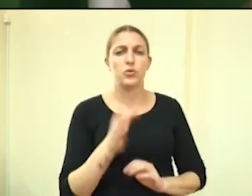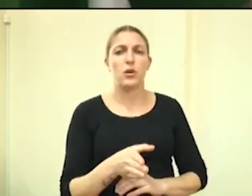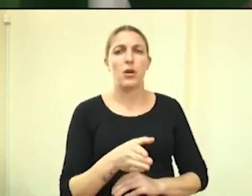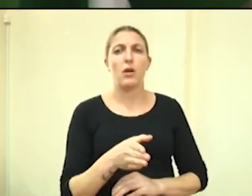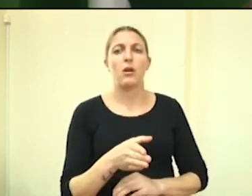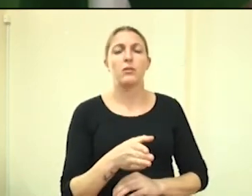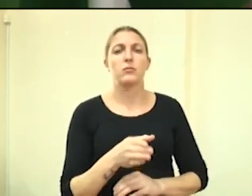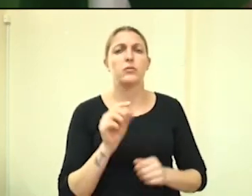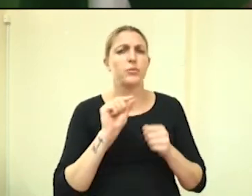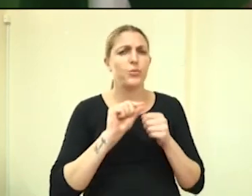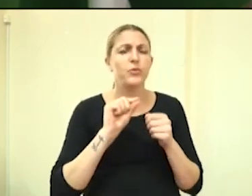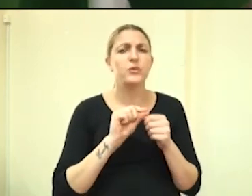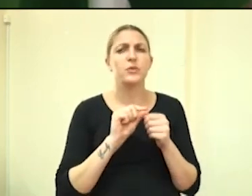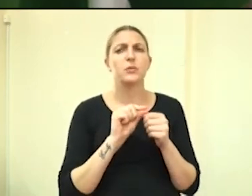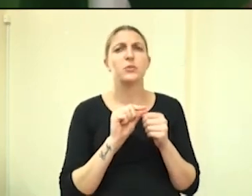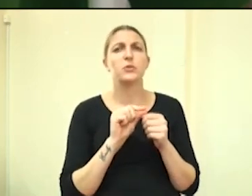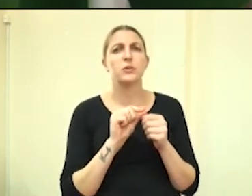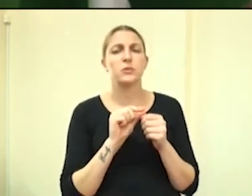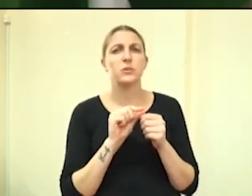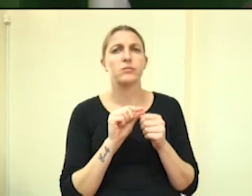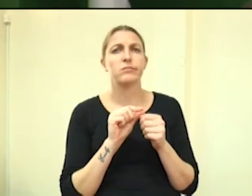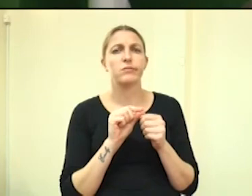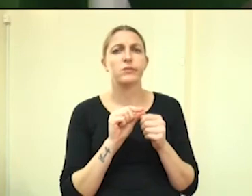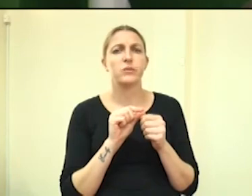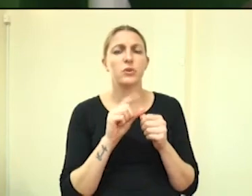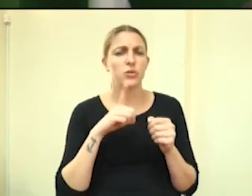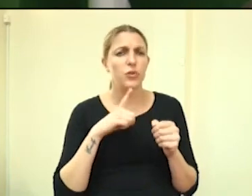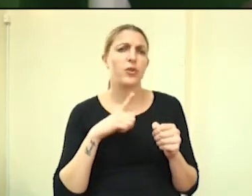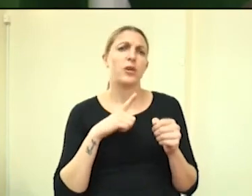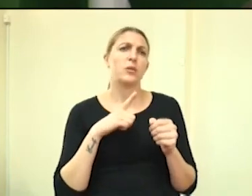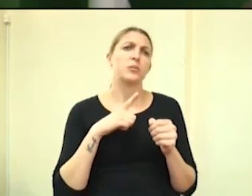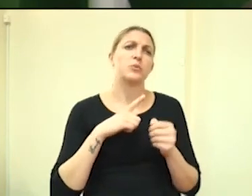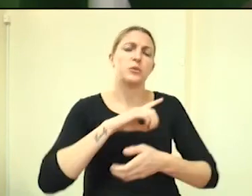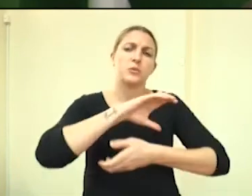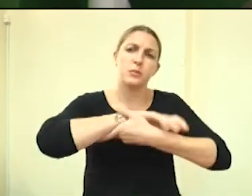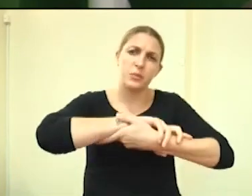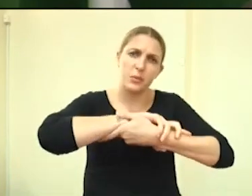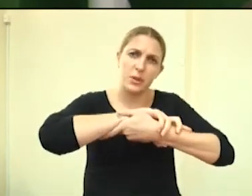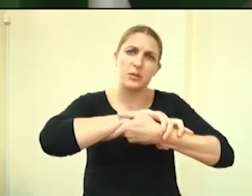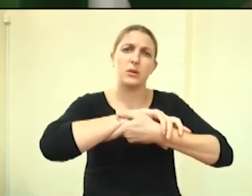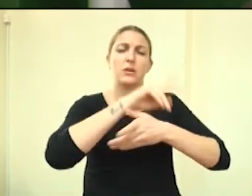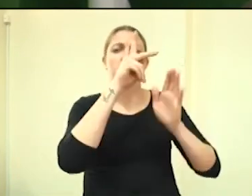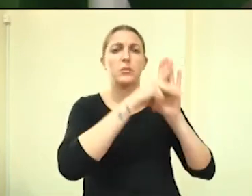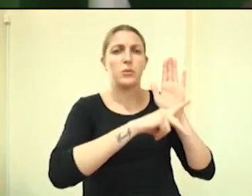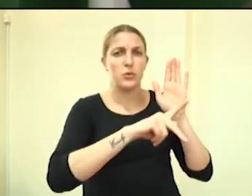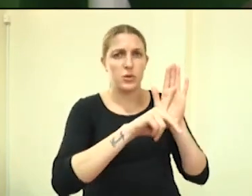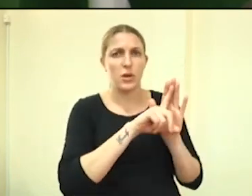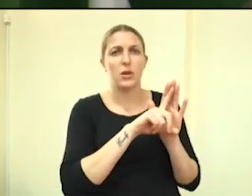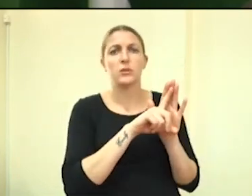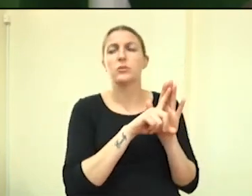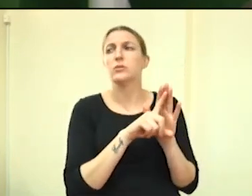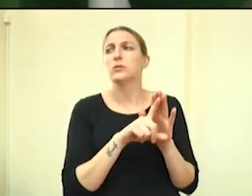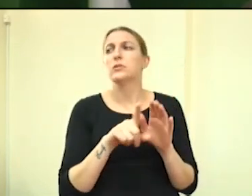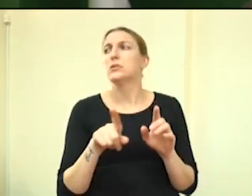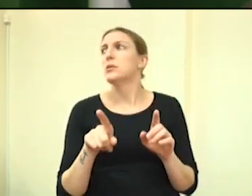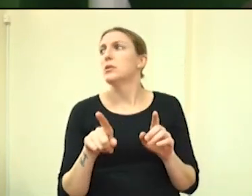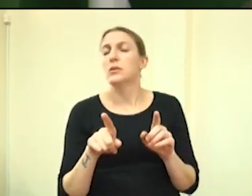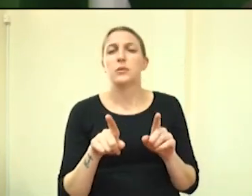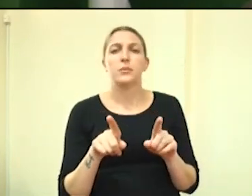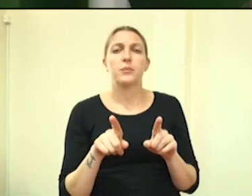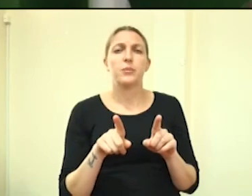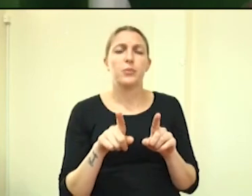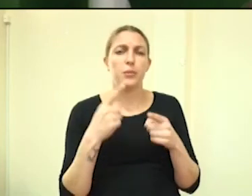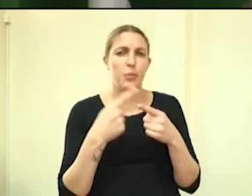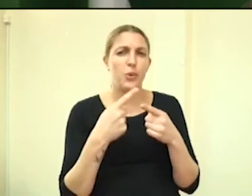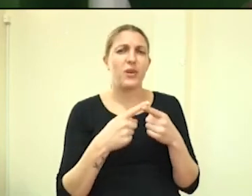cometemos... Já tivemos algumas parcerias em alguns projetos legislativos, sabendo da dificuldade que temos, às vezes, em